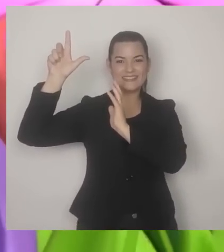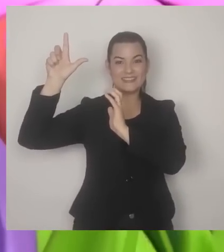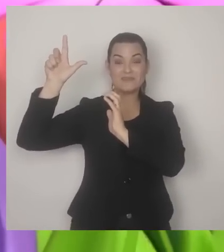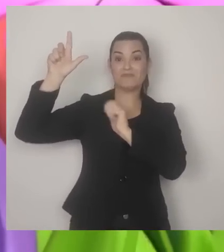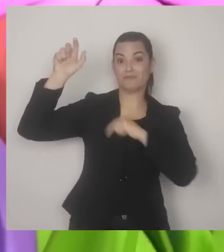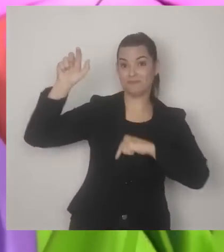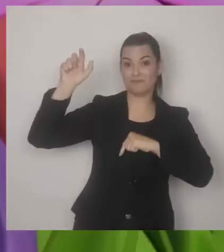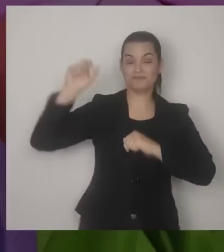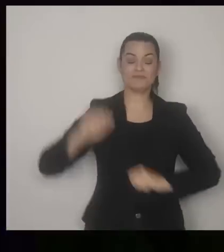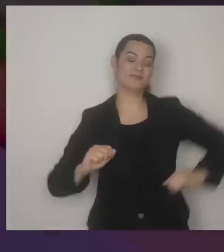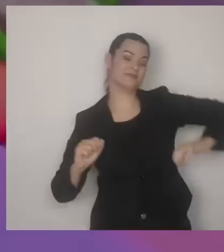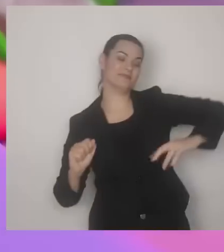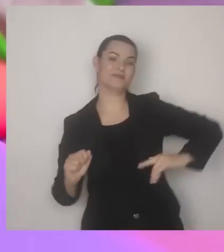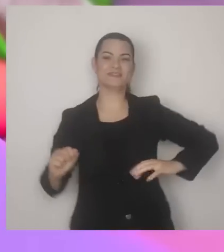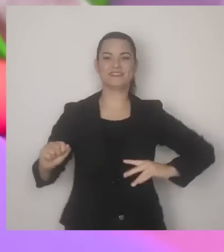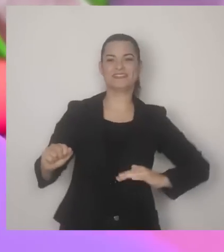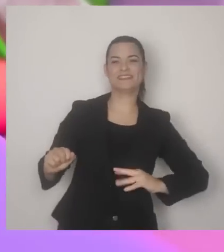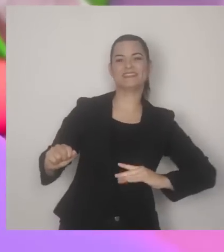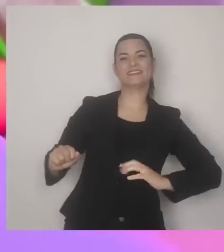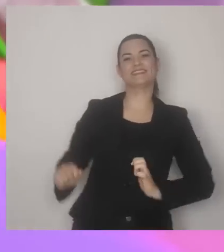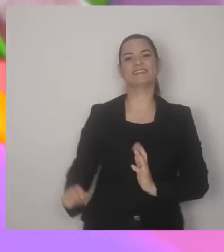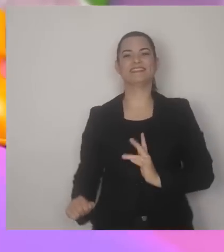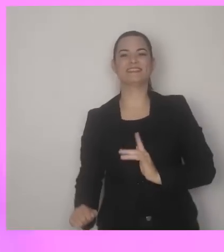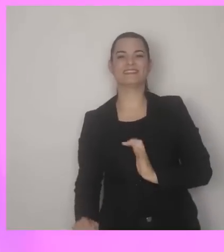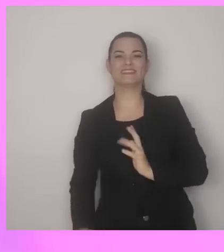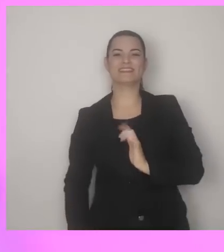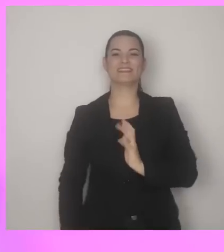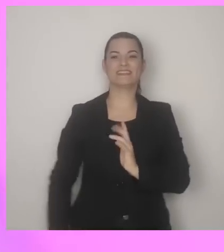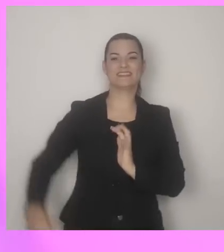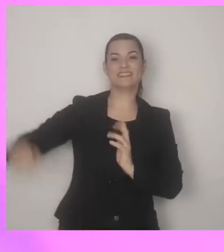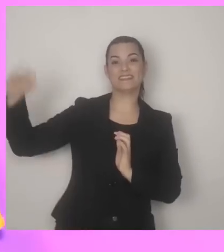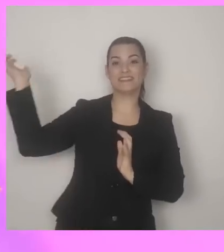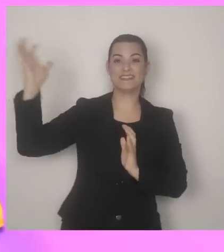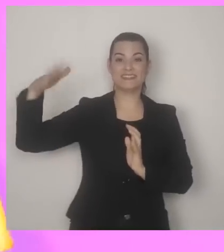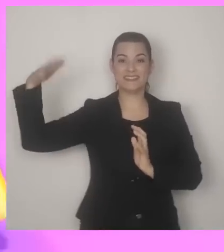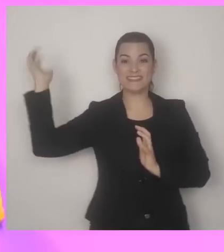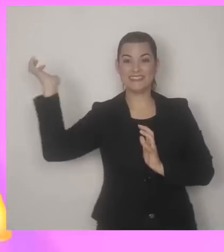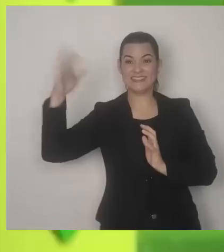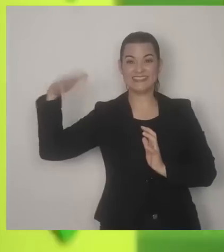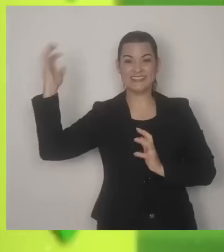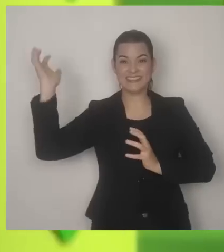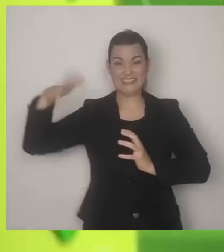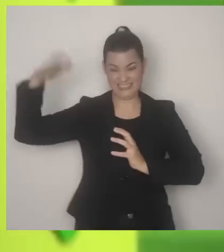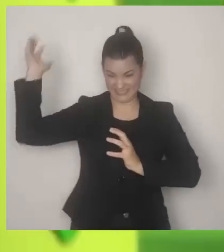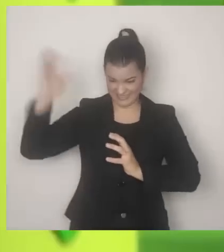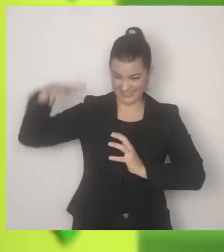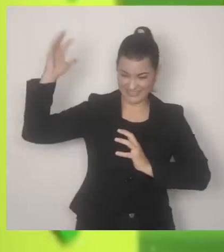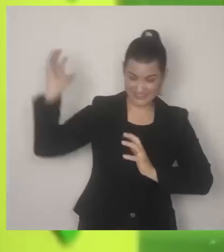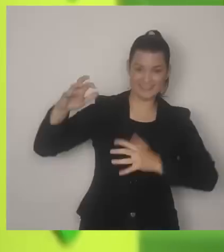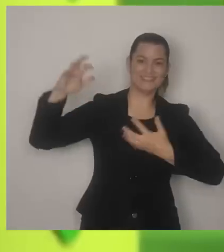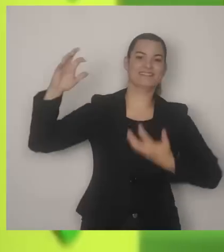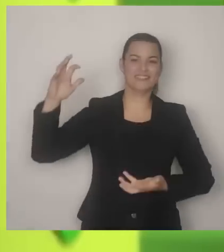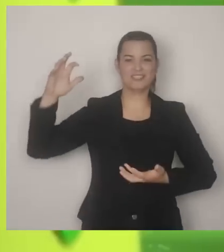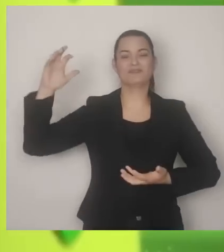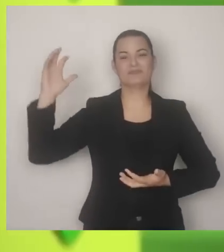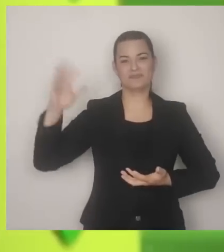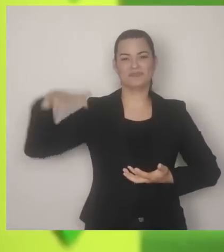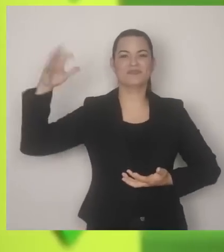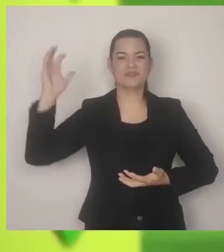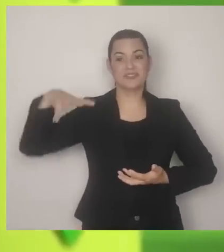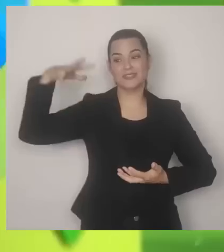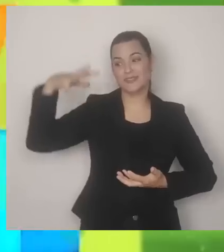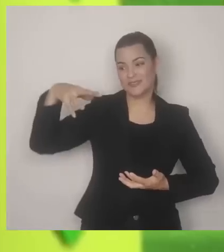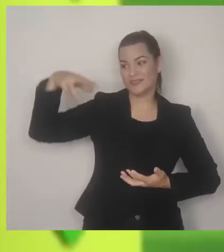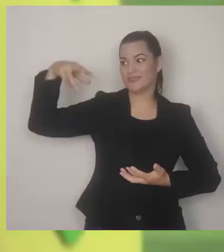subindo. A Dona Aranha subiu pela parede, veio a chuva forte que